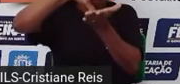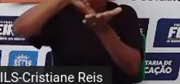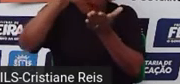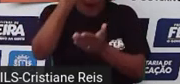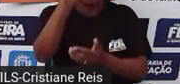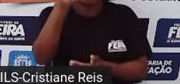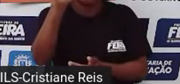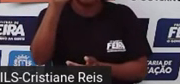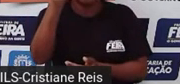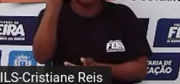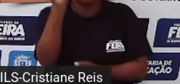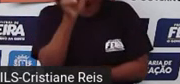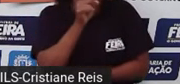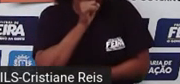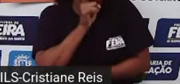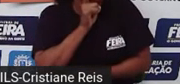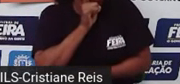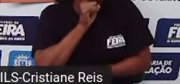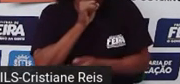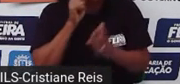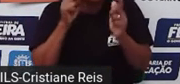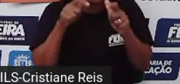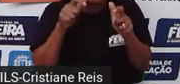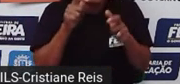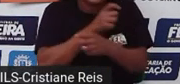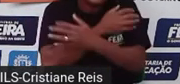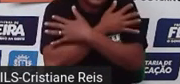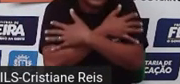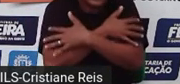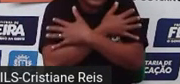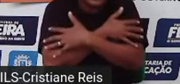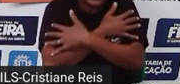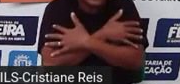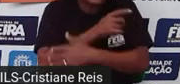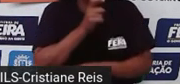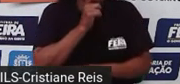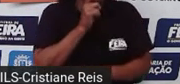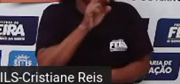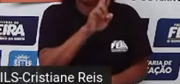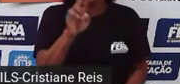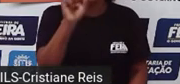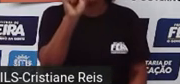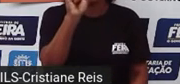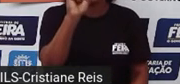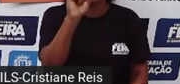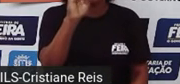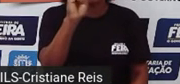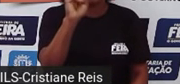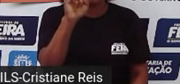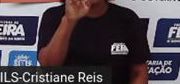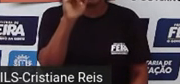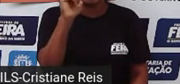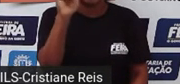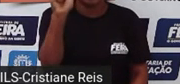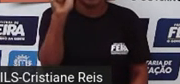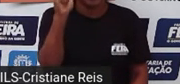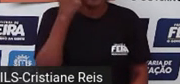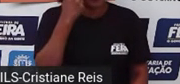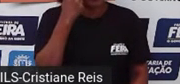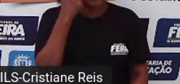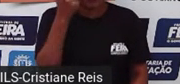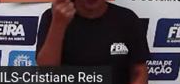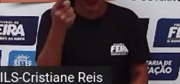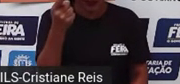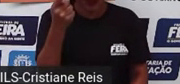aquela Terra senha da Sibéria na avalição do natal do Papai Noel quem já viu muitos filmes indo lá na